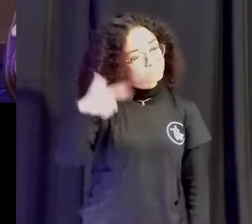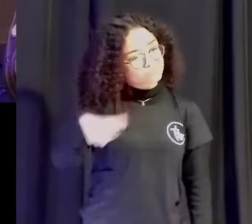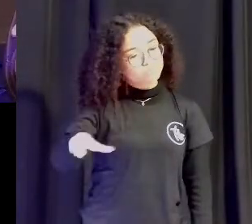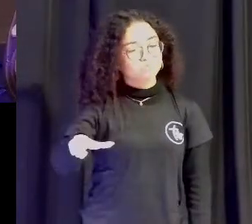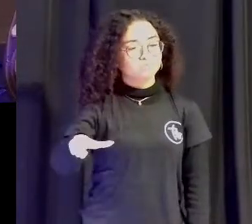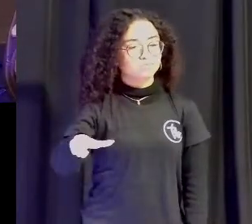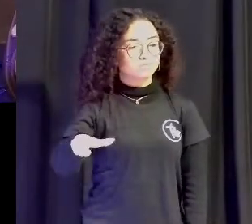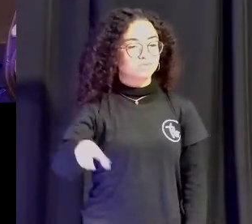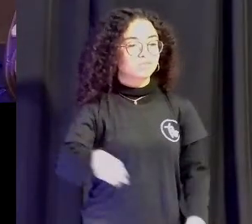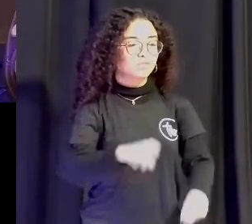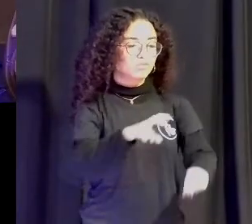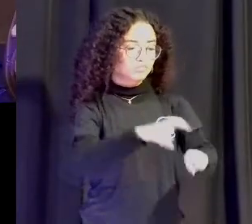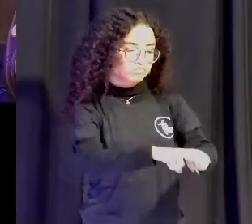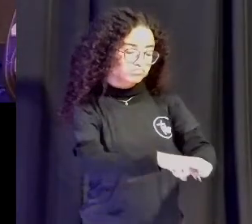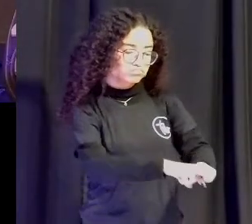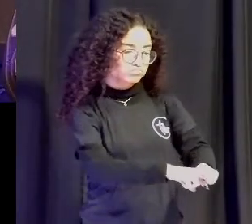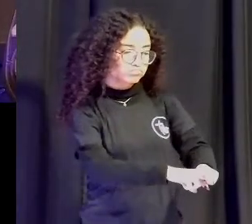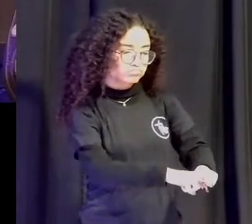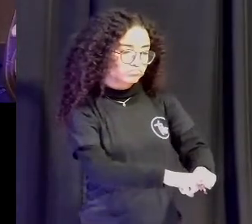porta formosa.